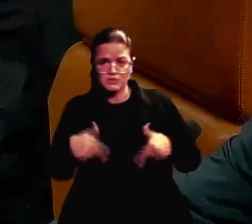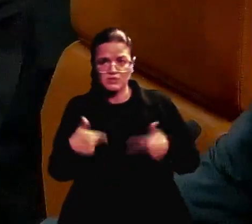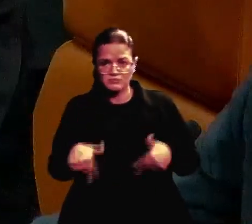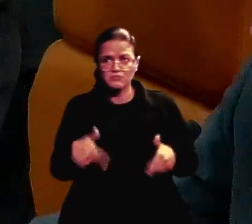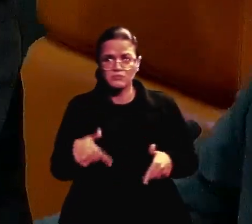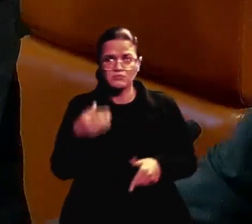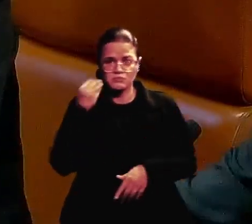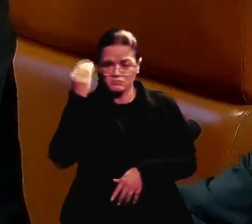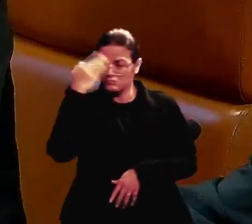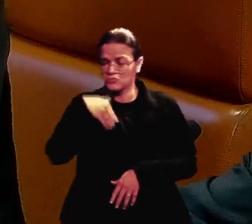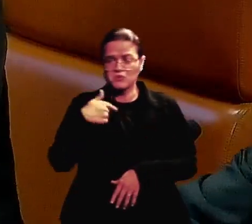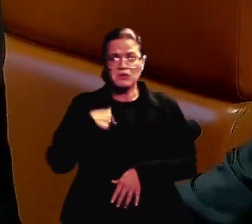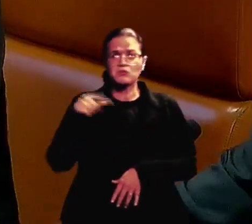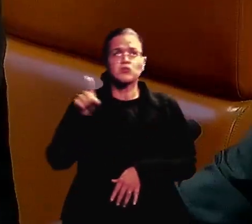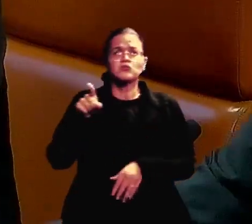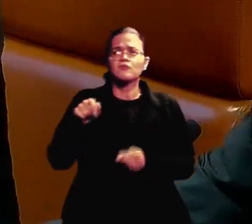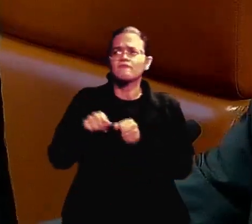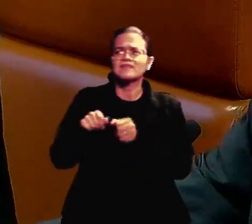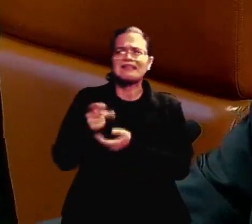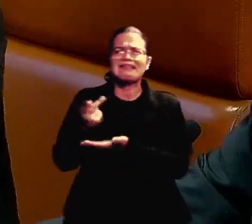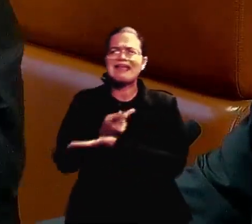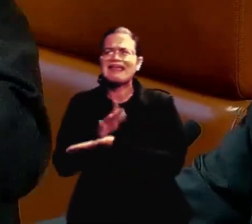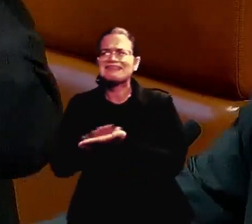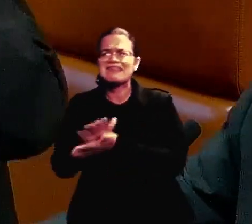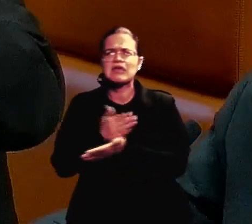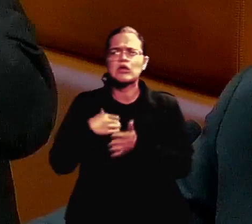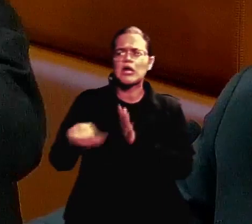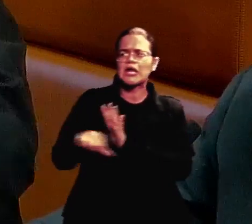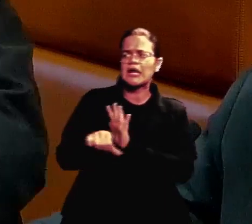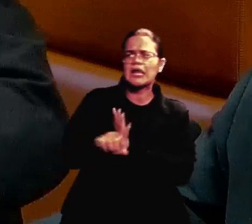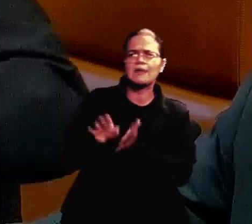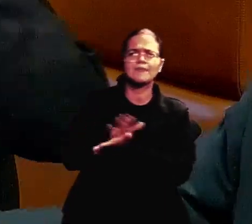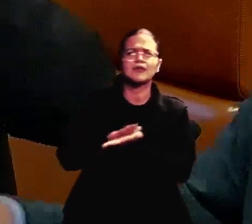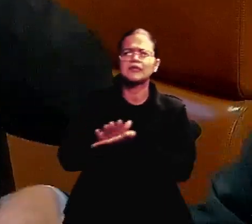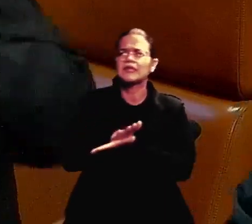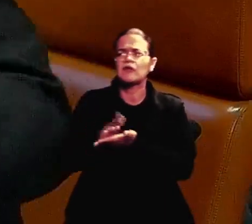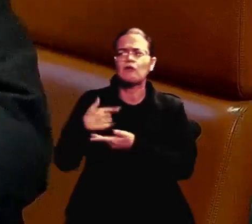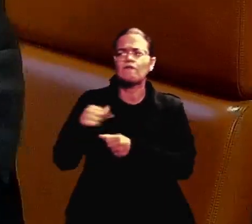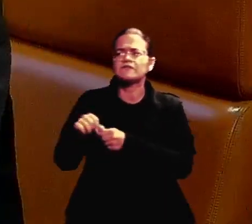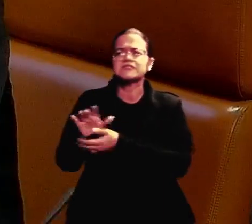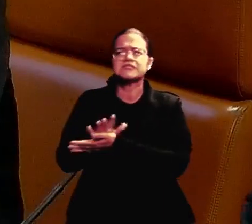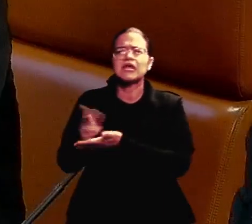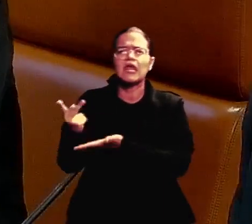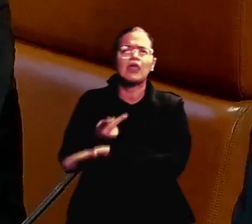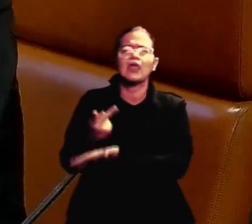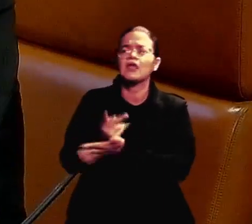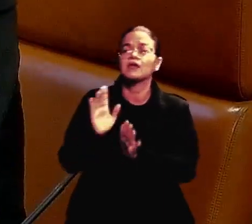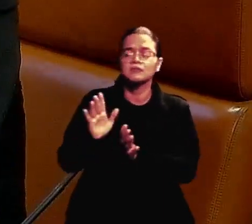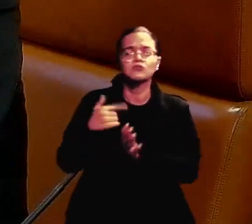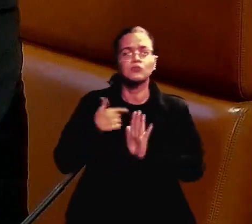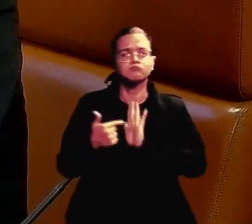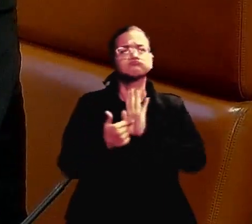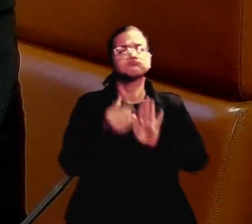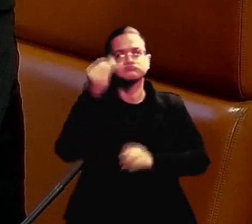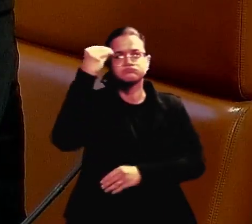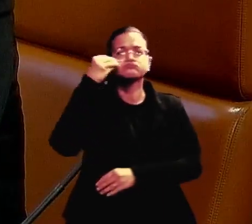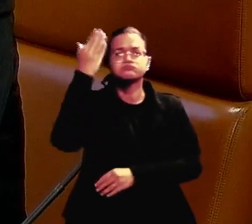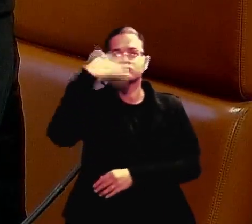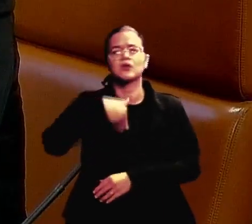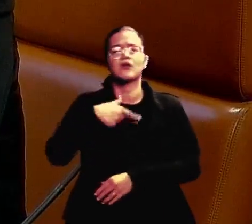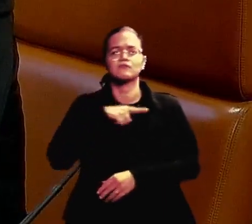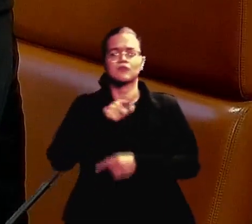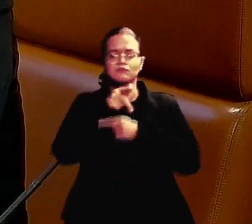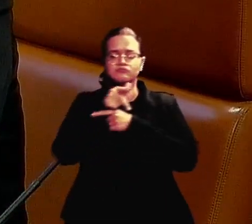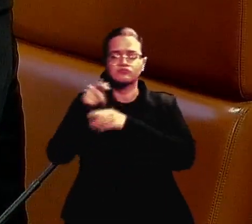Eu, trabalhador, vou provar que eu não cometi nenhuma falha, que eu não prevariquei, que eu, né? E mais do que isso,